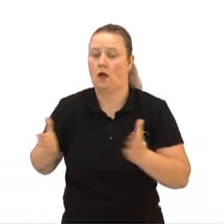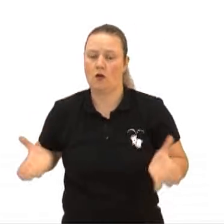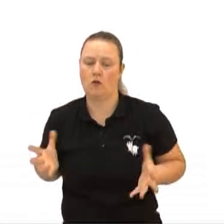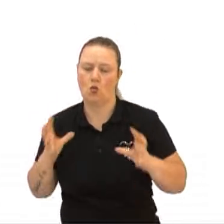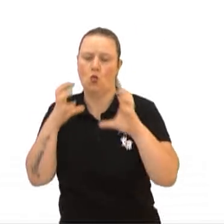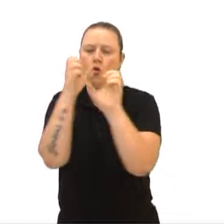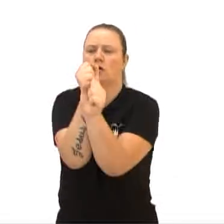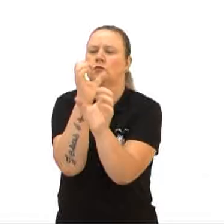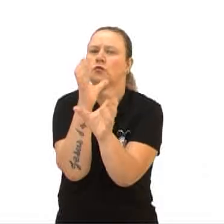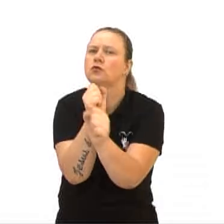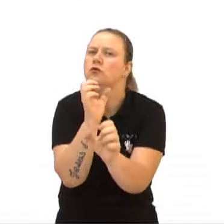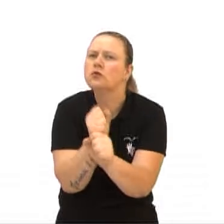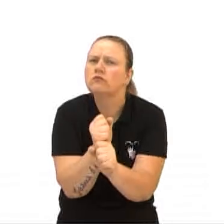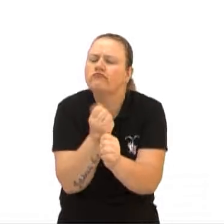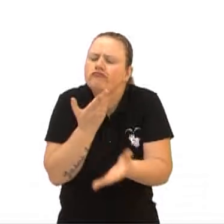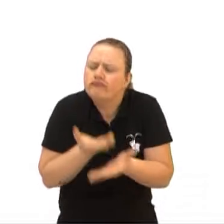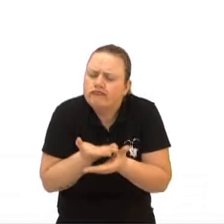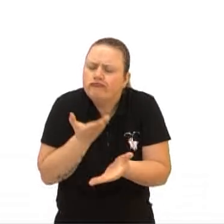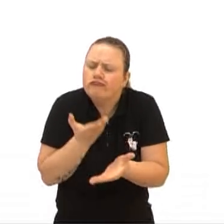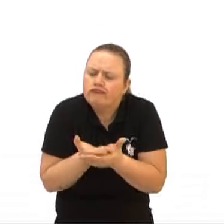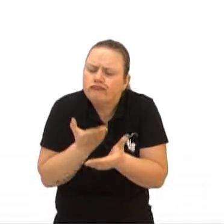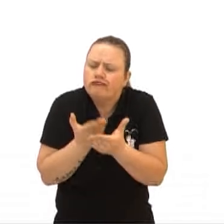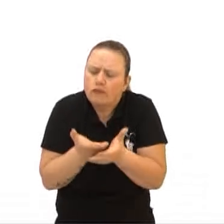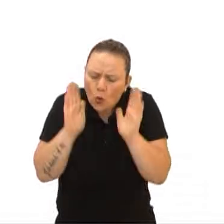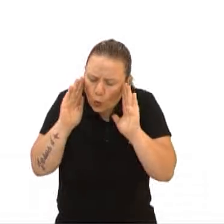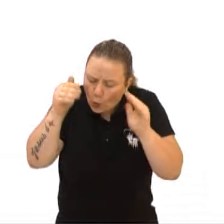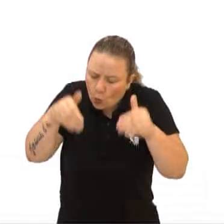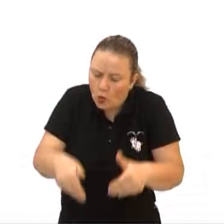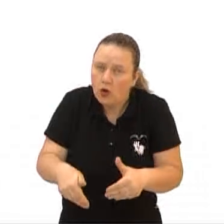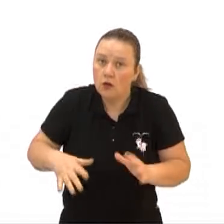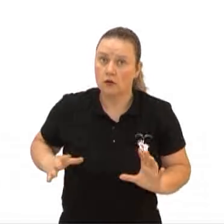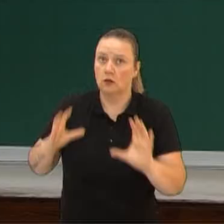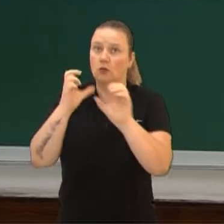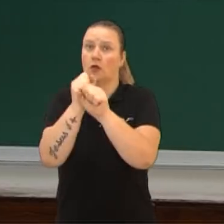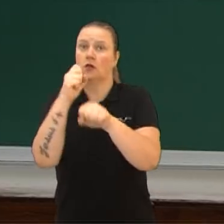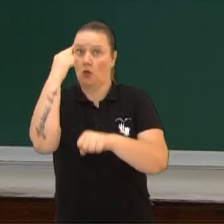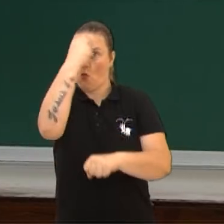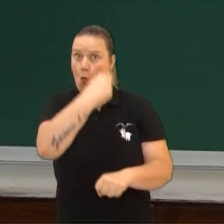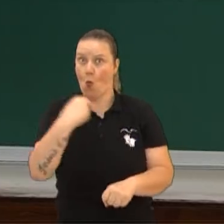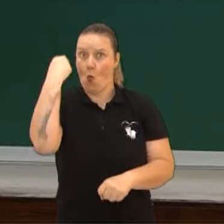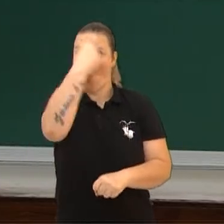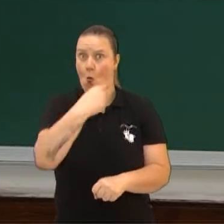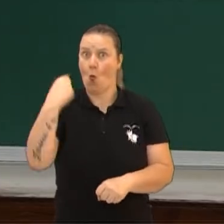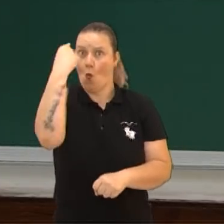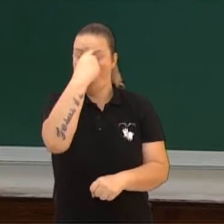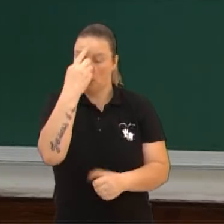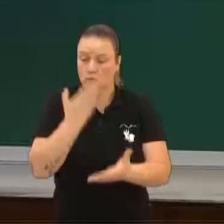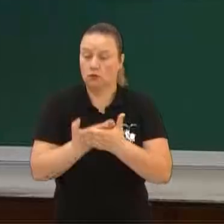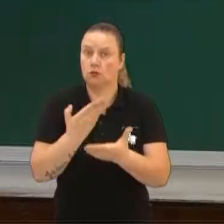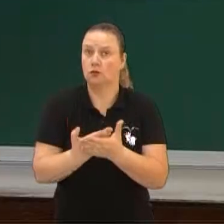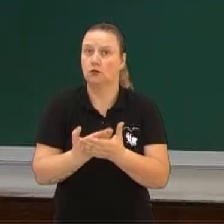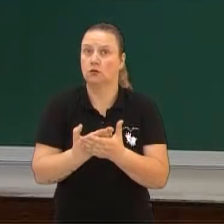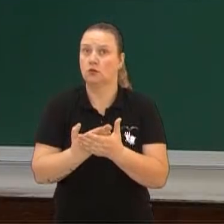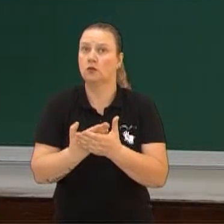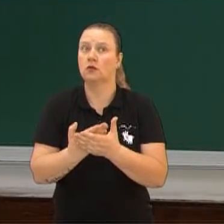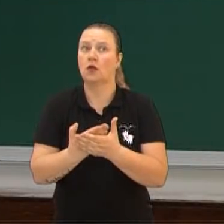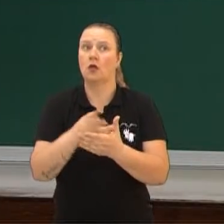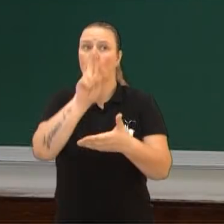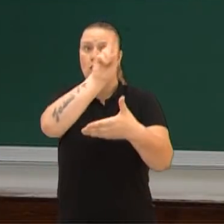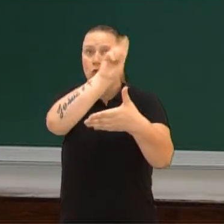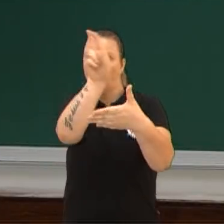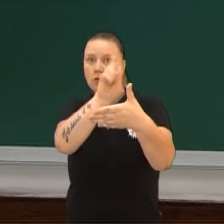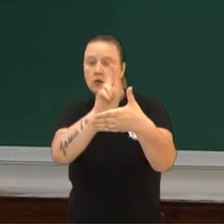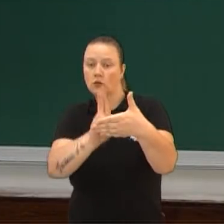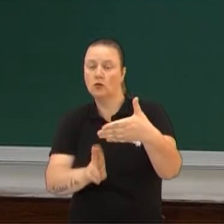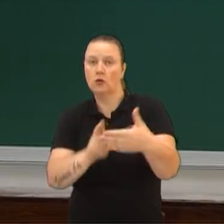gastas estudando, né? Quantas horas eles estudaram ao todo? Então, o que dados nós temos nessa tabela? Nós temos lá o nome dos